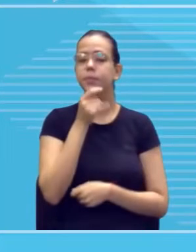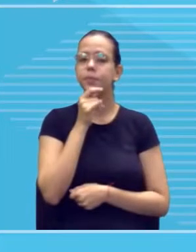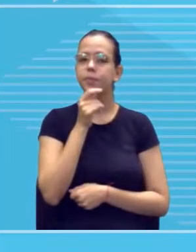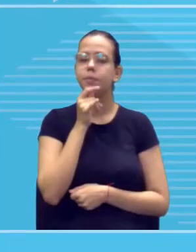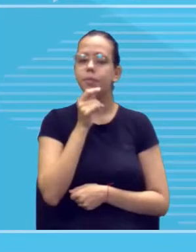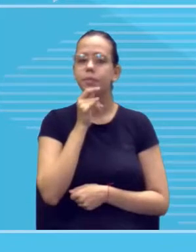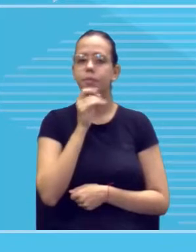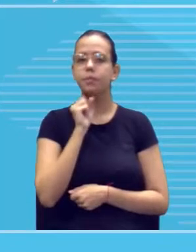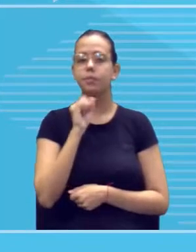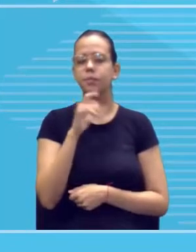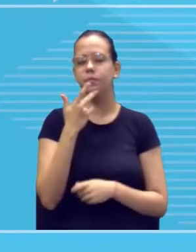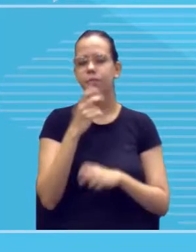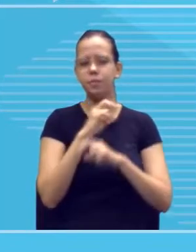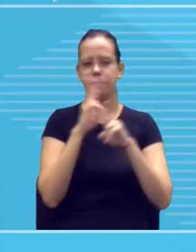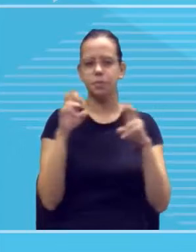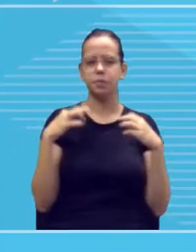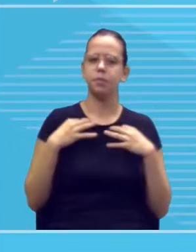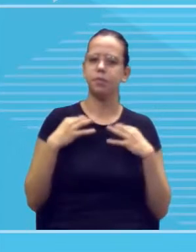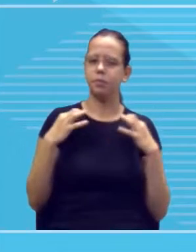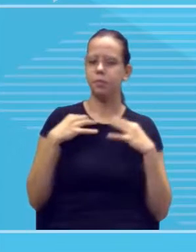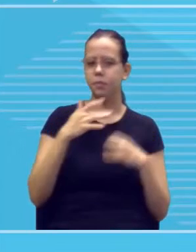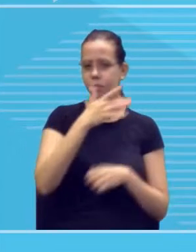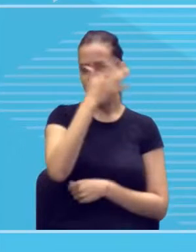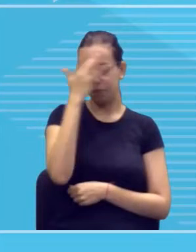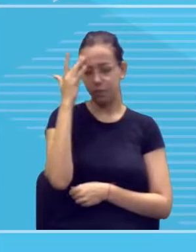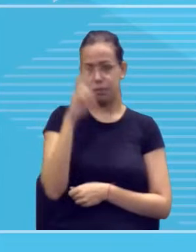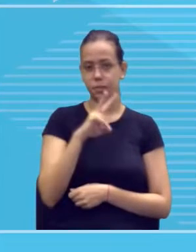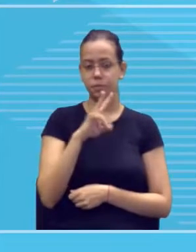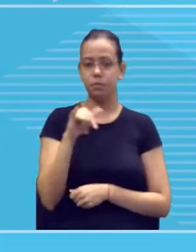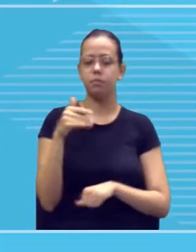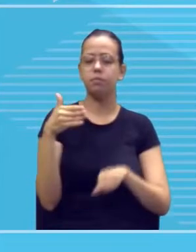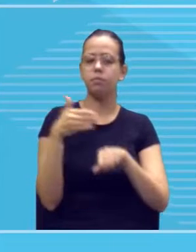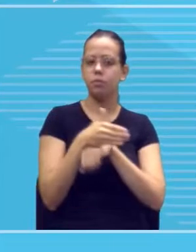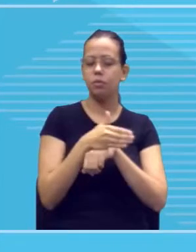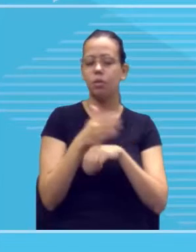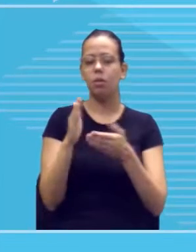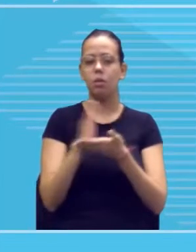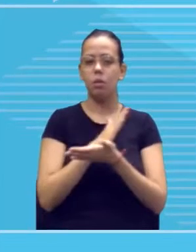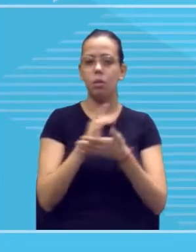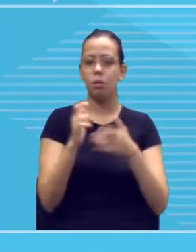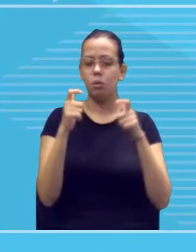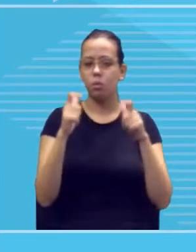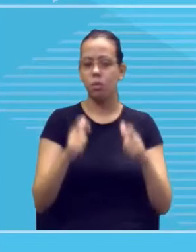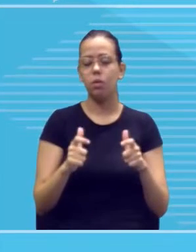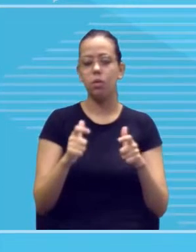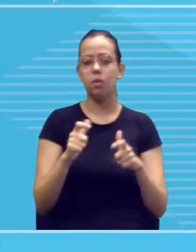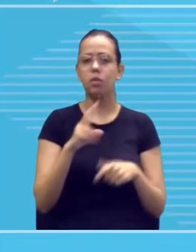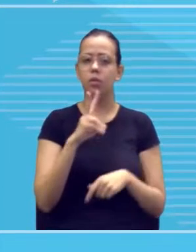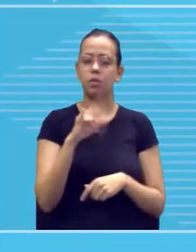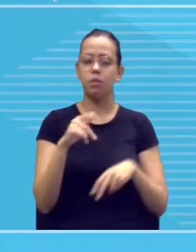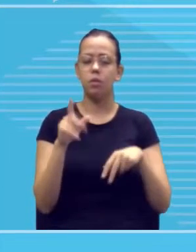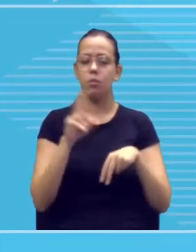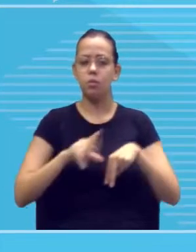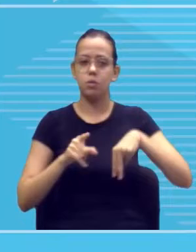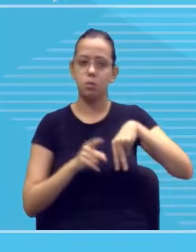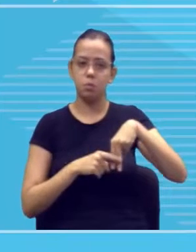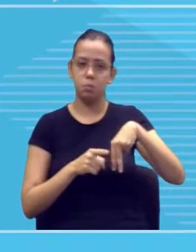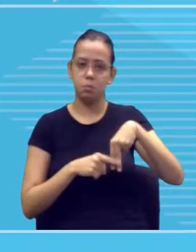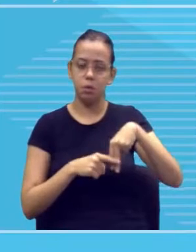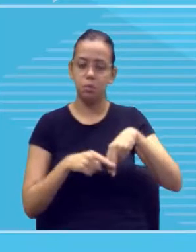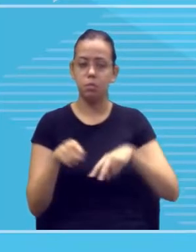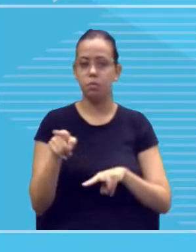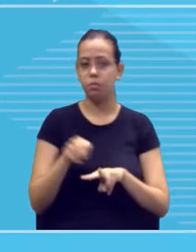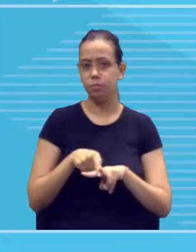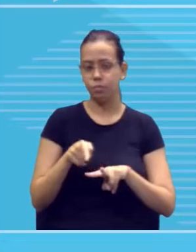a gente se refere a roupa pessoas que vão entrar em determinados locais e vão por exemplo de bermudas chinelos